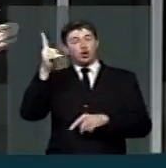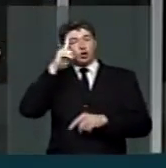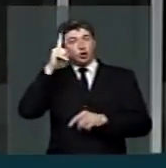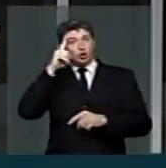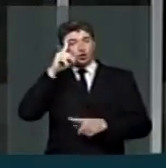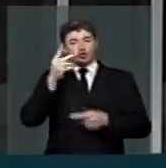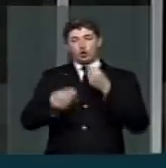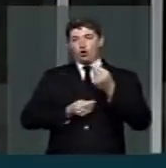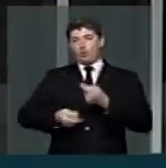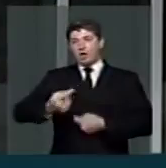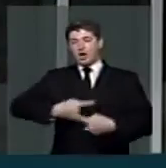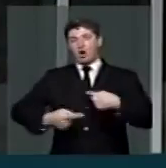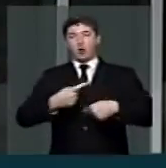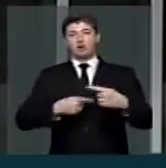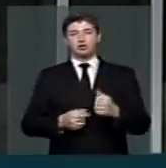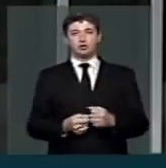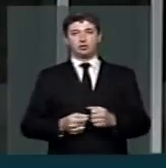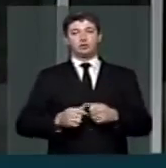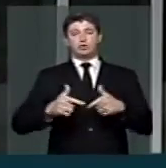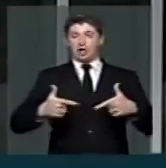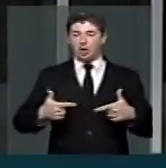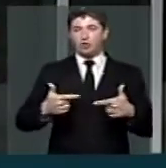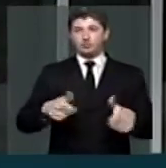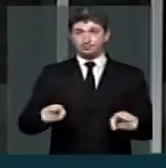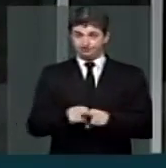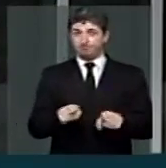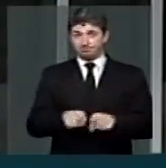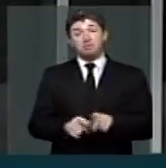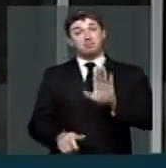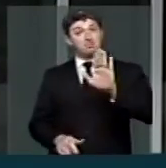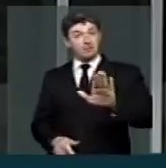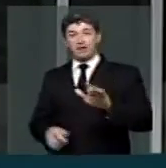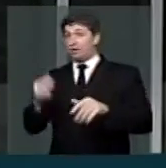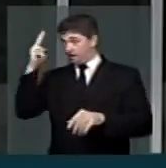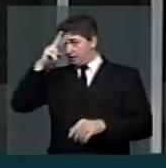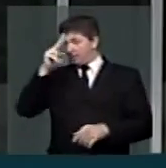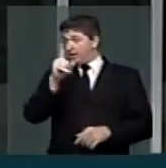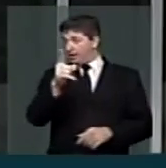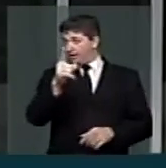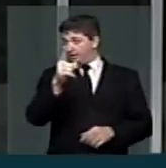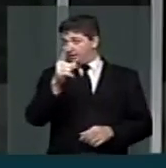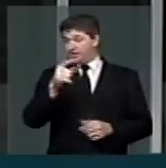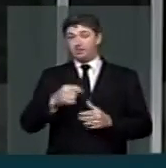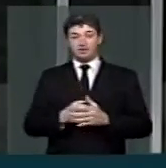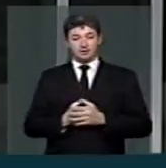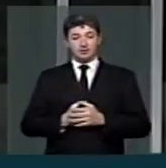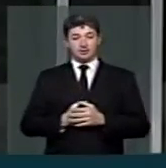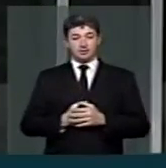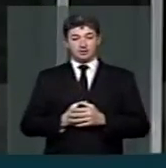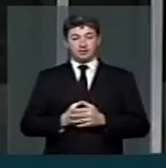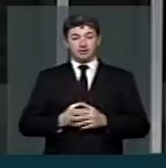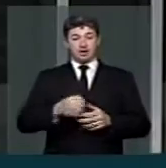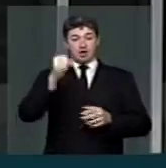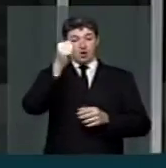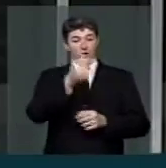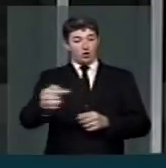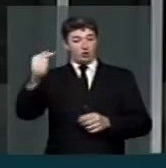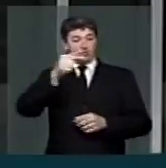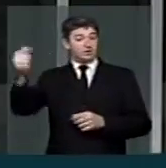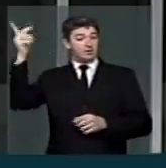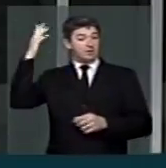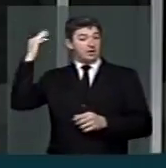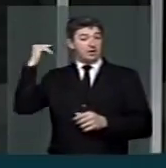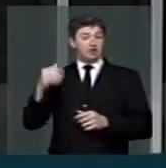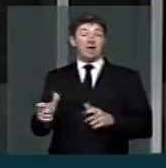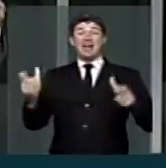das negociações e ações. Mas deve ser relembrado que há 8 semanas atrás,